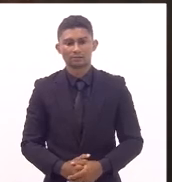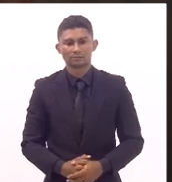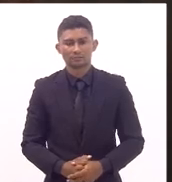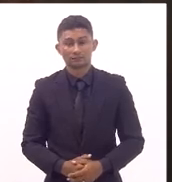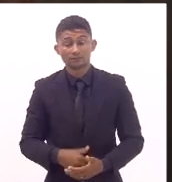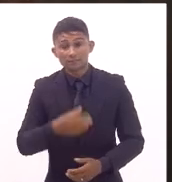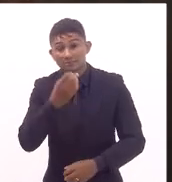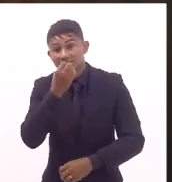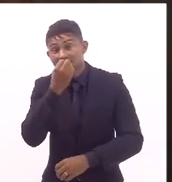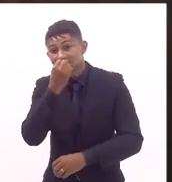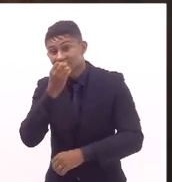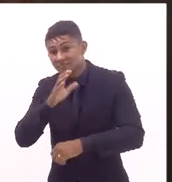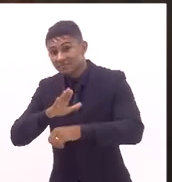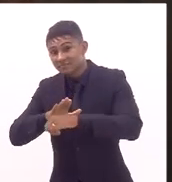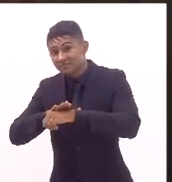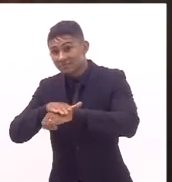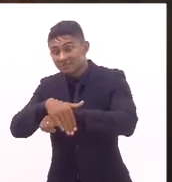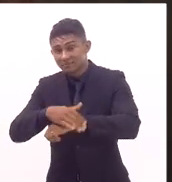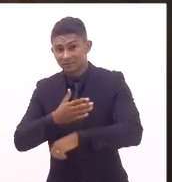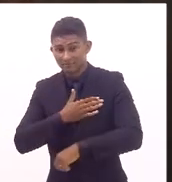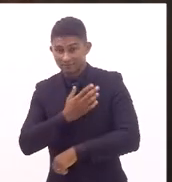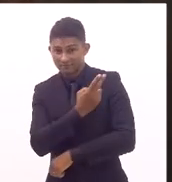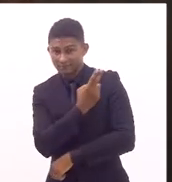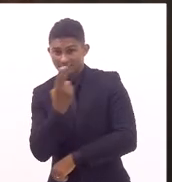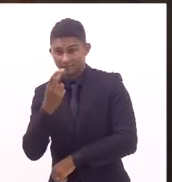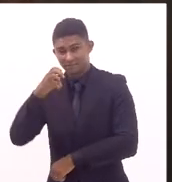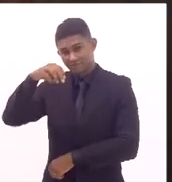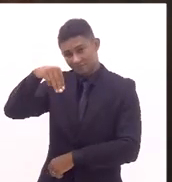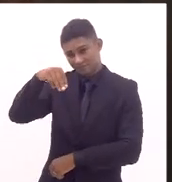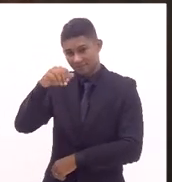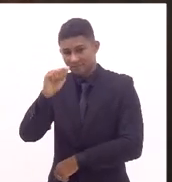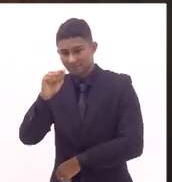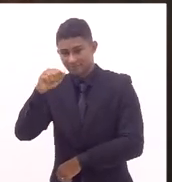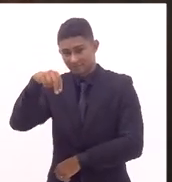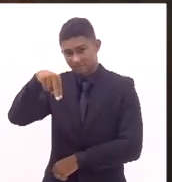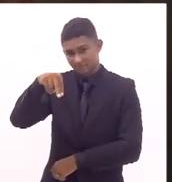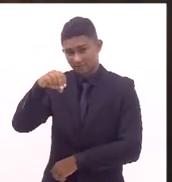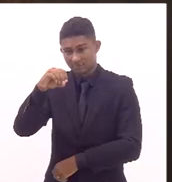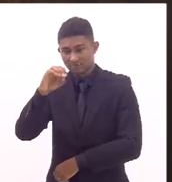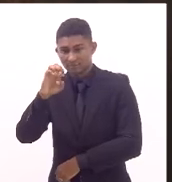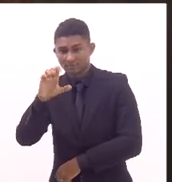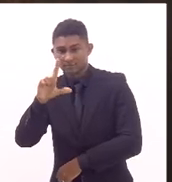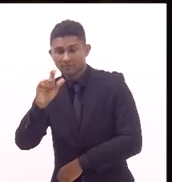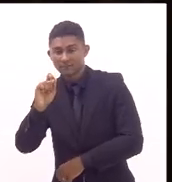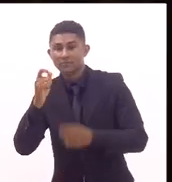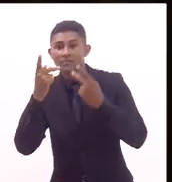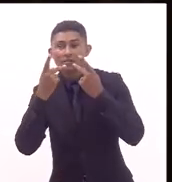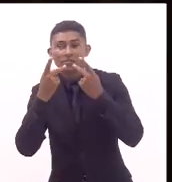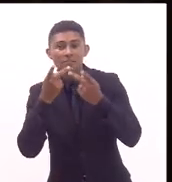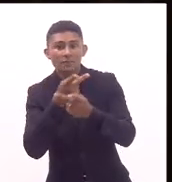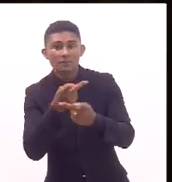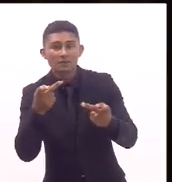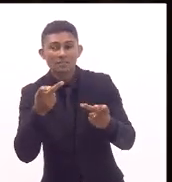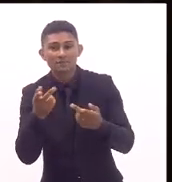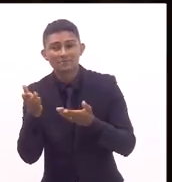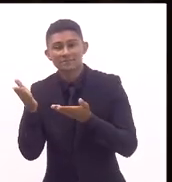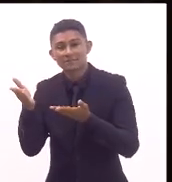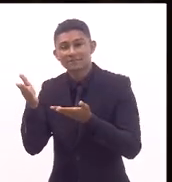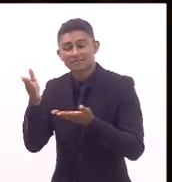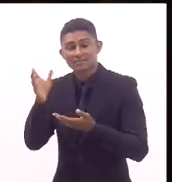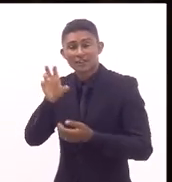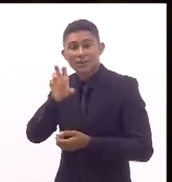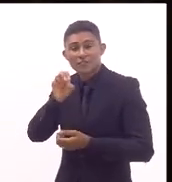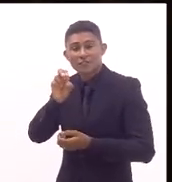Olá boa noite meu nome é Manuela e eu queria falar da bisa